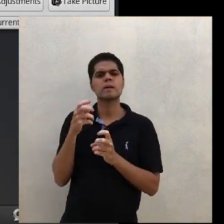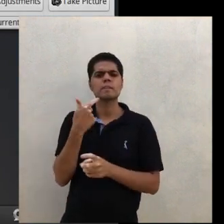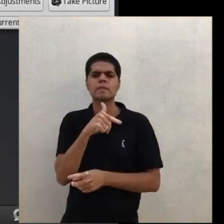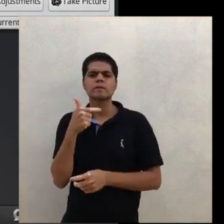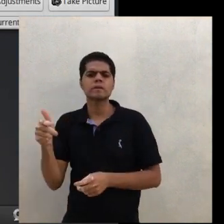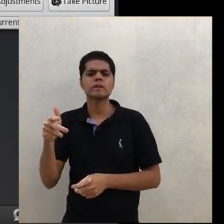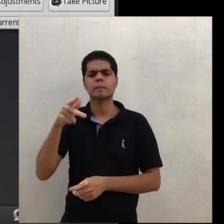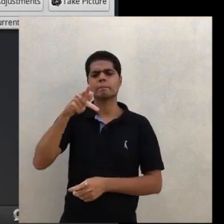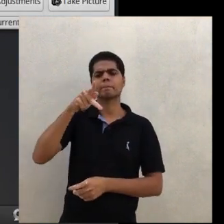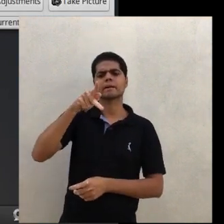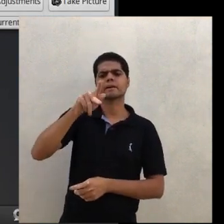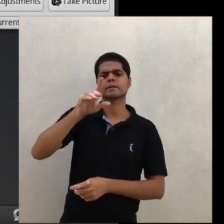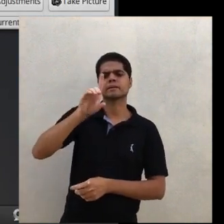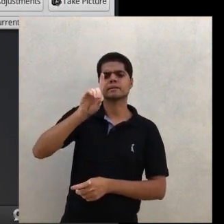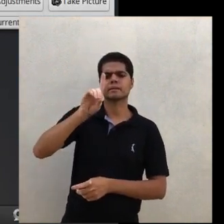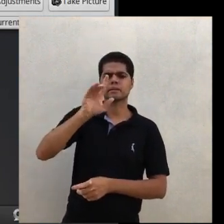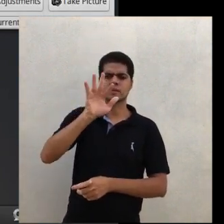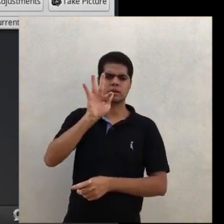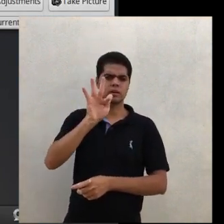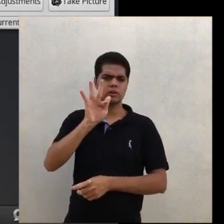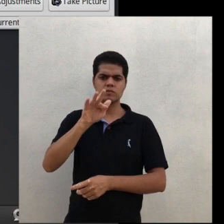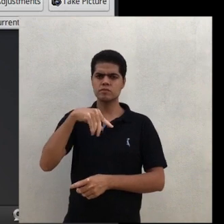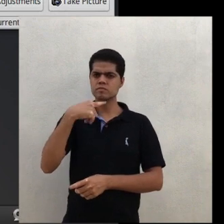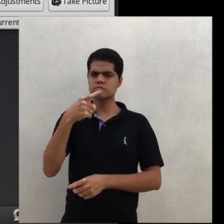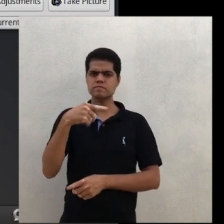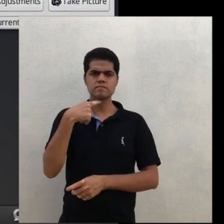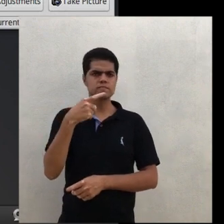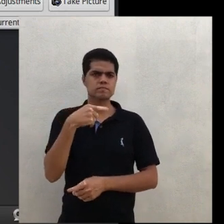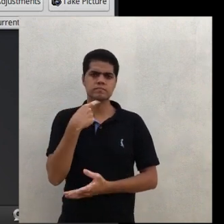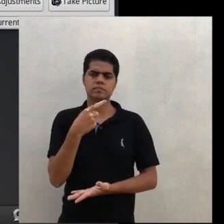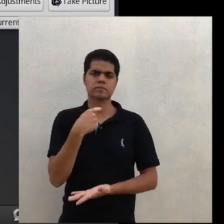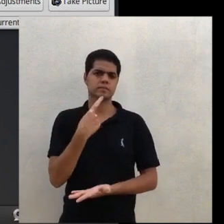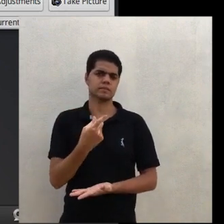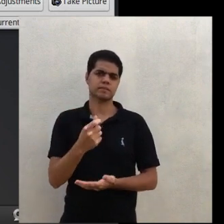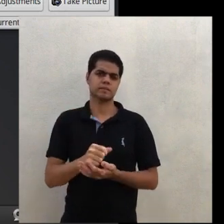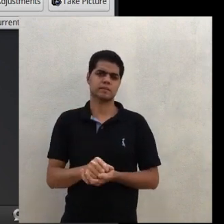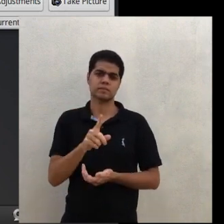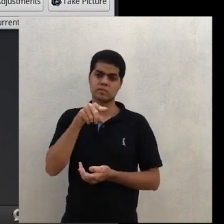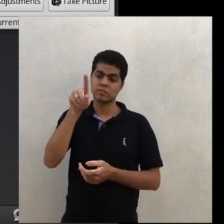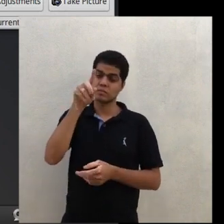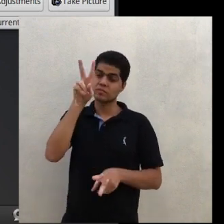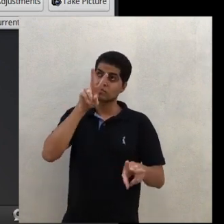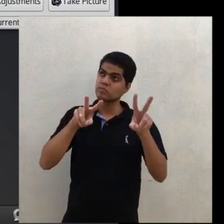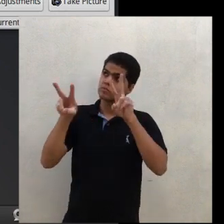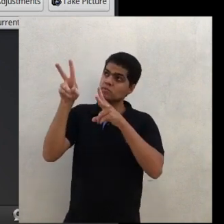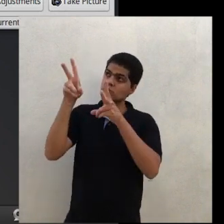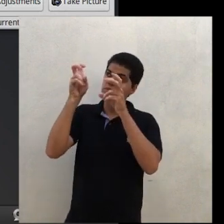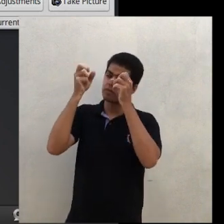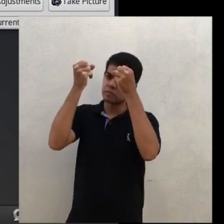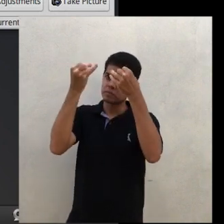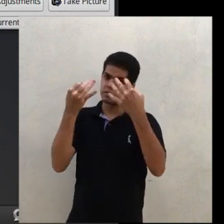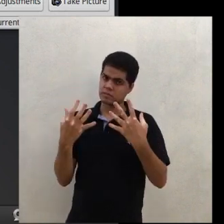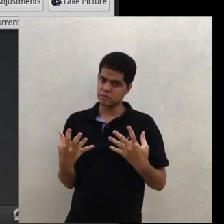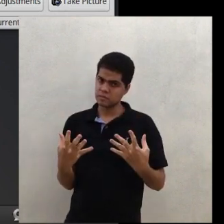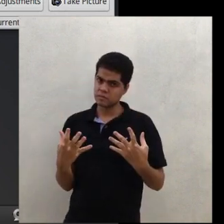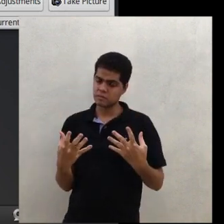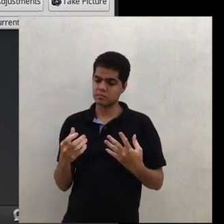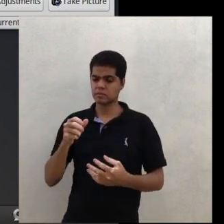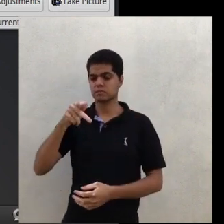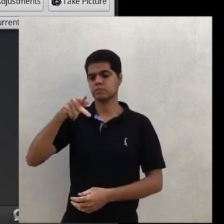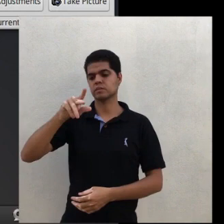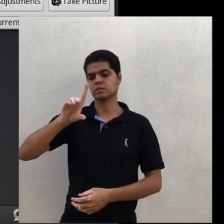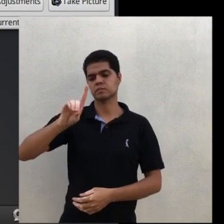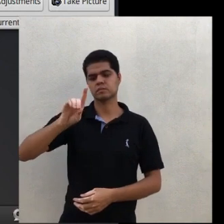vocês acompanharem a minha explicação, tá? Eu tenho que escrever um arquivo,